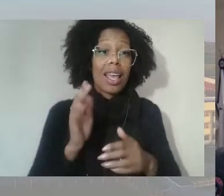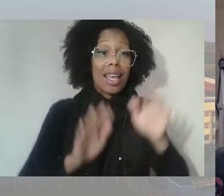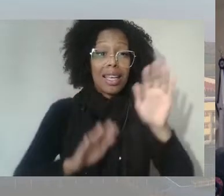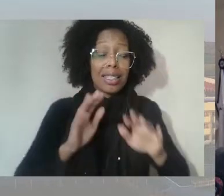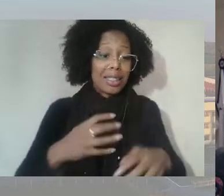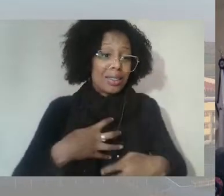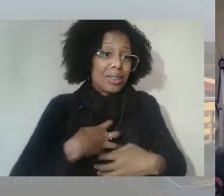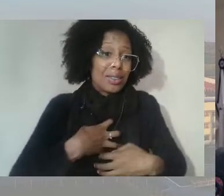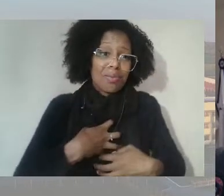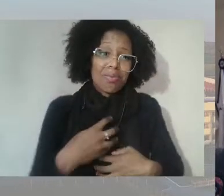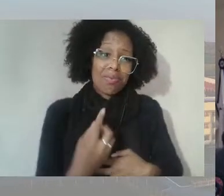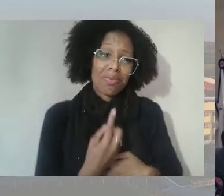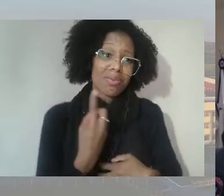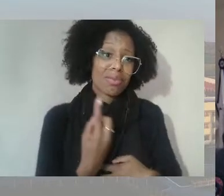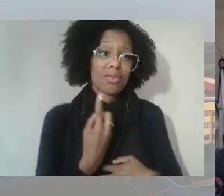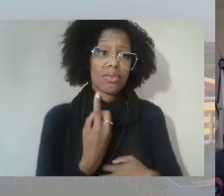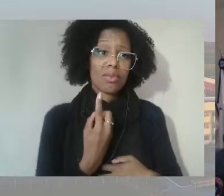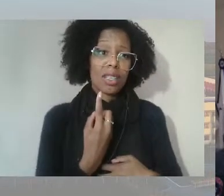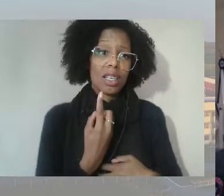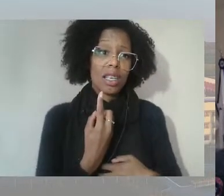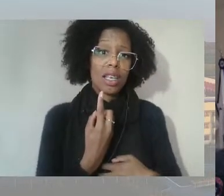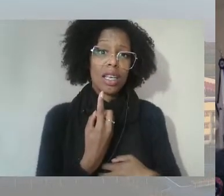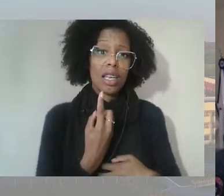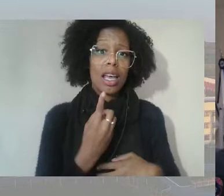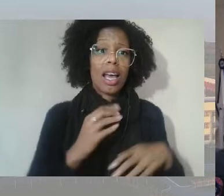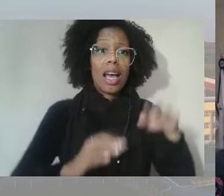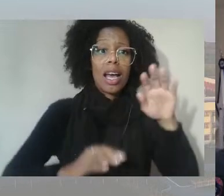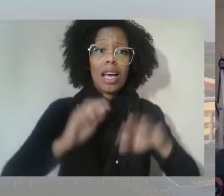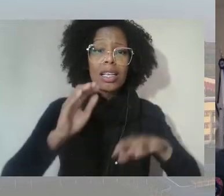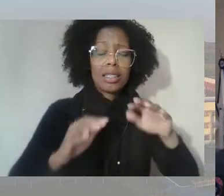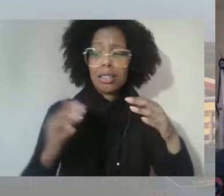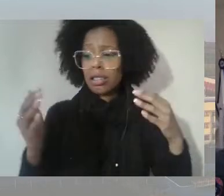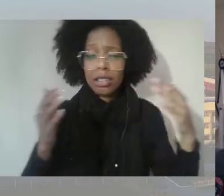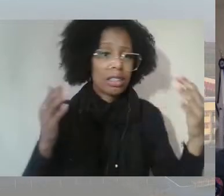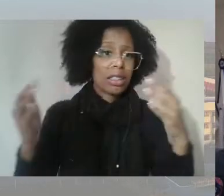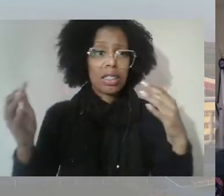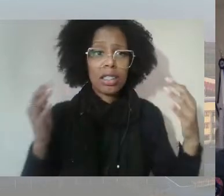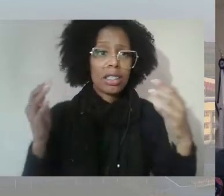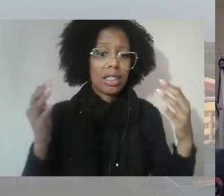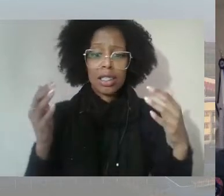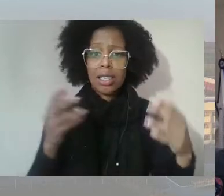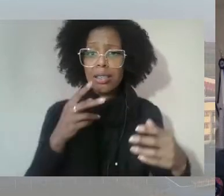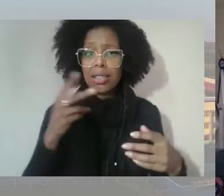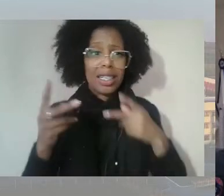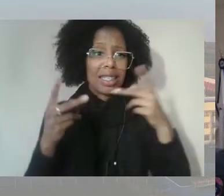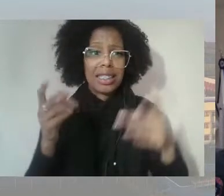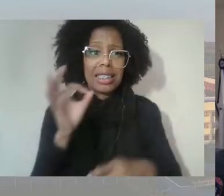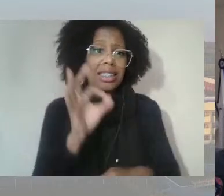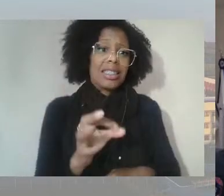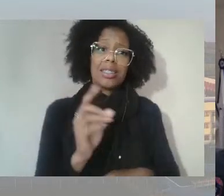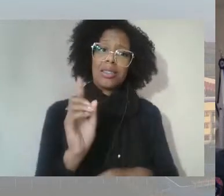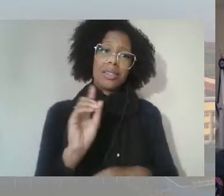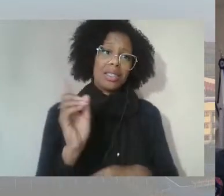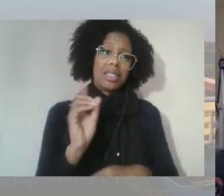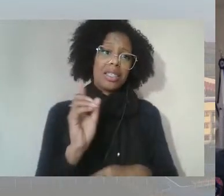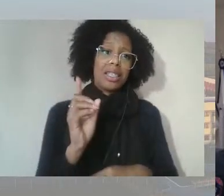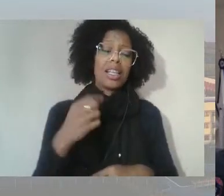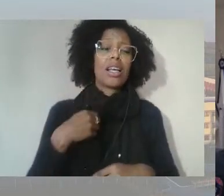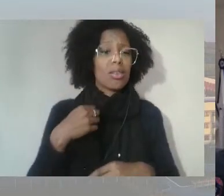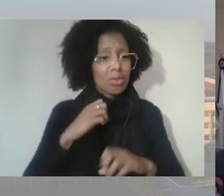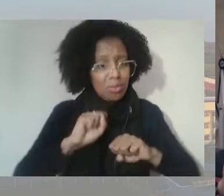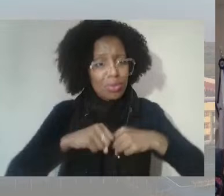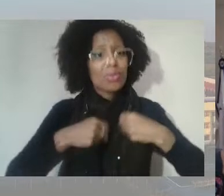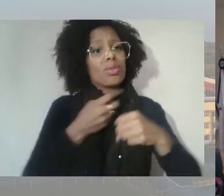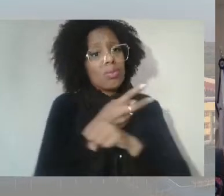sozinho. E aí, até às vezes, a gente se perde um pouco nas palavras. E eu tenho procurado compartilhar